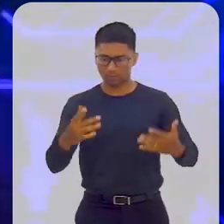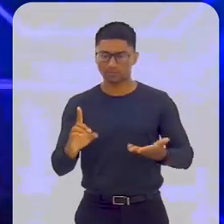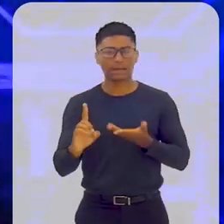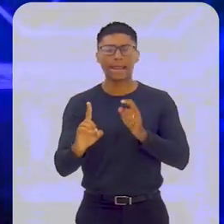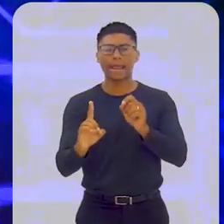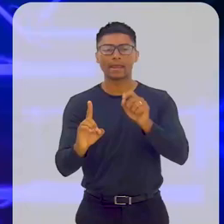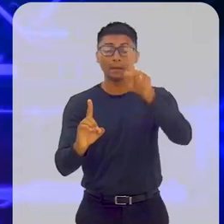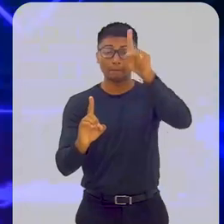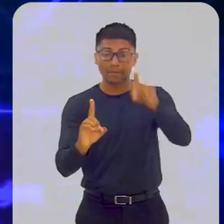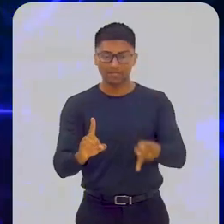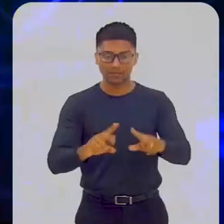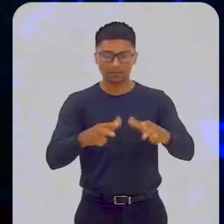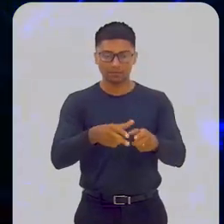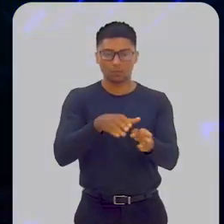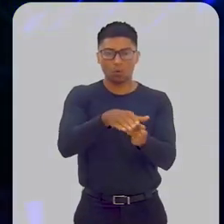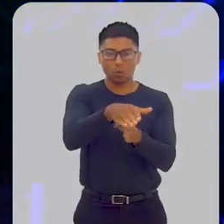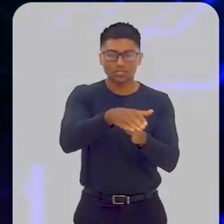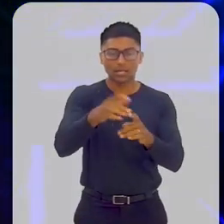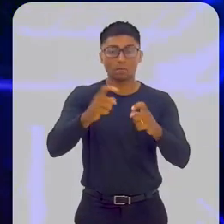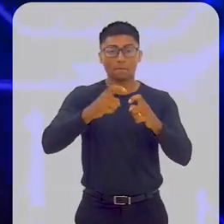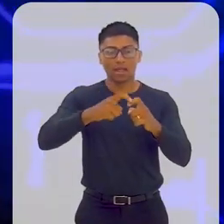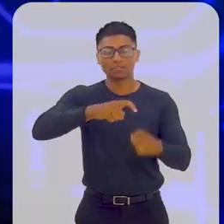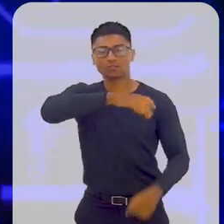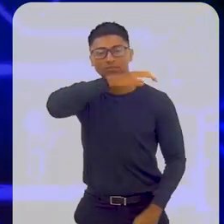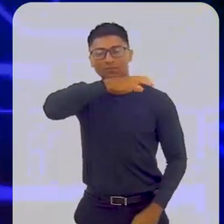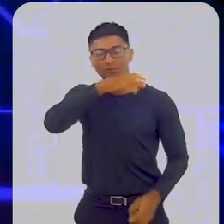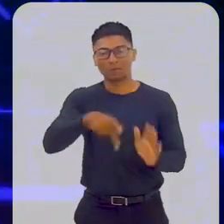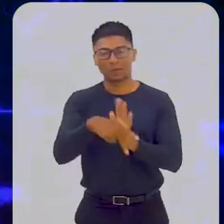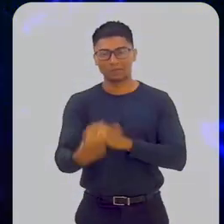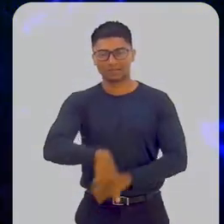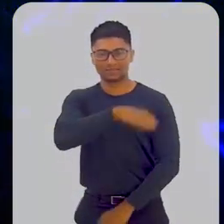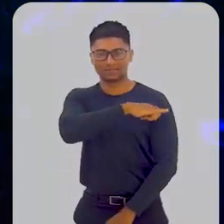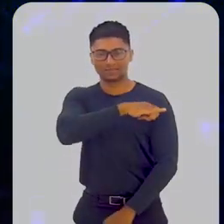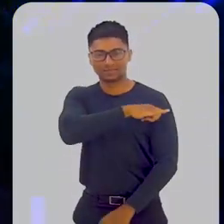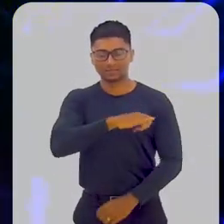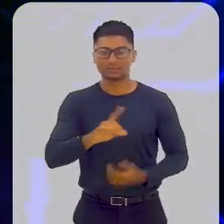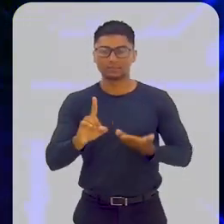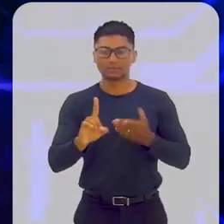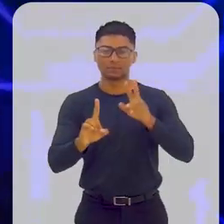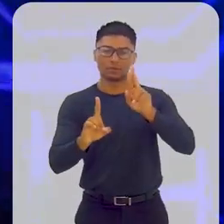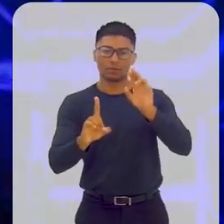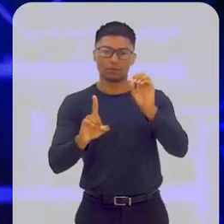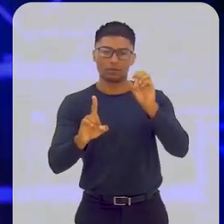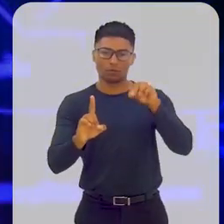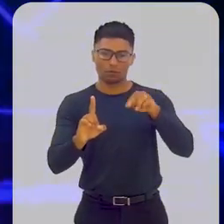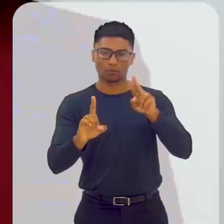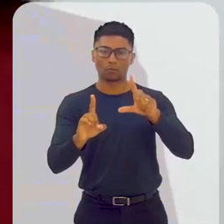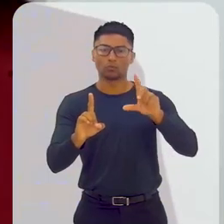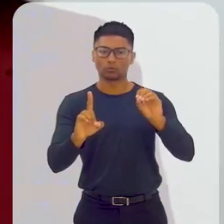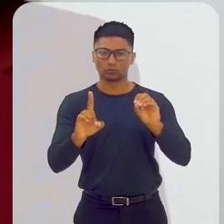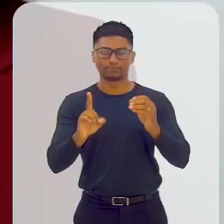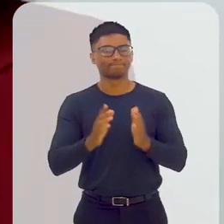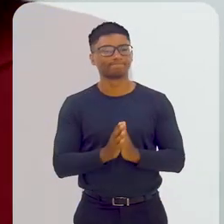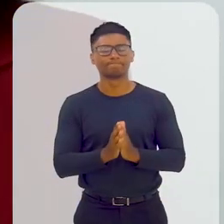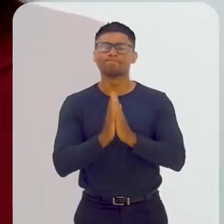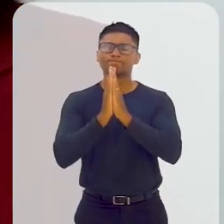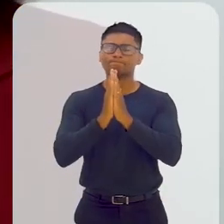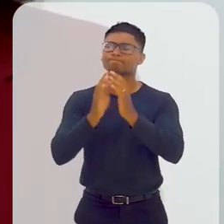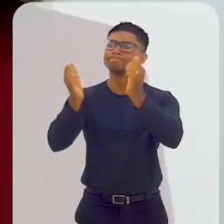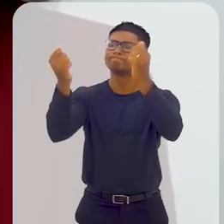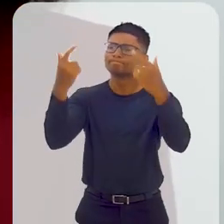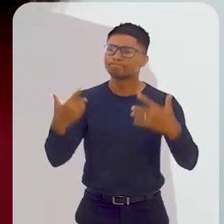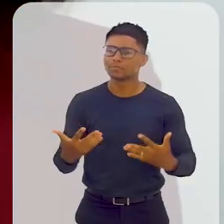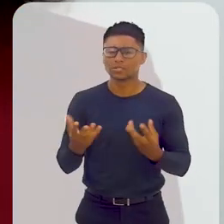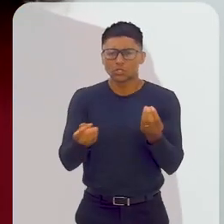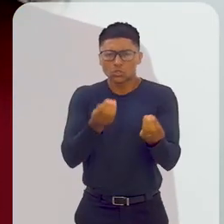Futuro é o presidente do Conselho Regional de Medicina Veterinária do Estado do Rio de Janeiro, Rômulo Spinelli. Conta para a gente sobre a